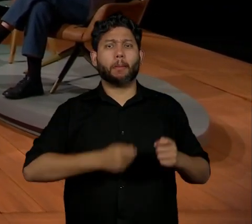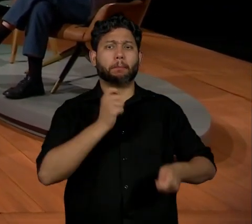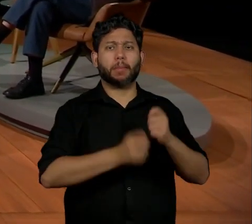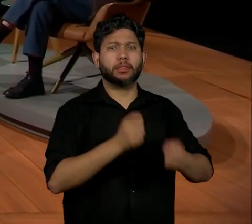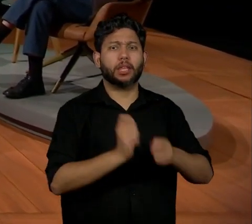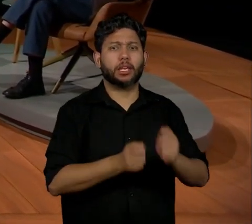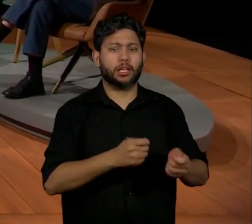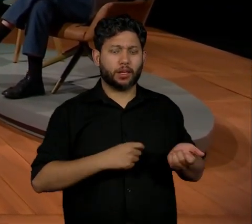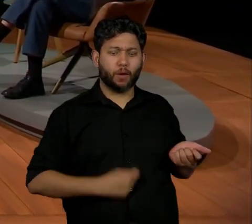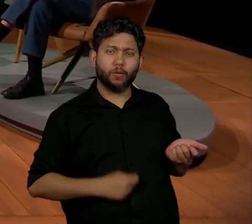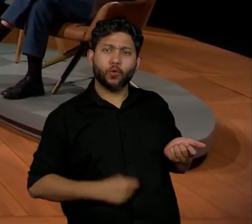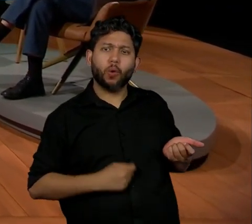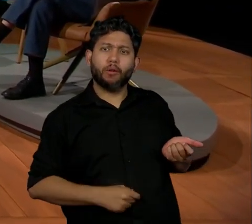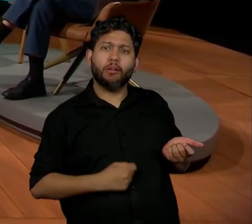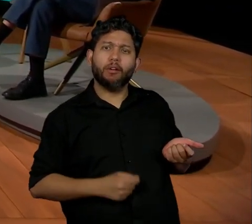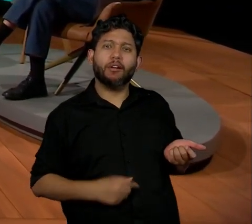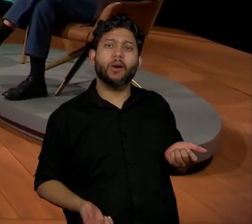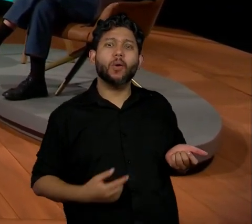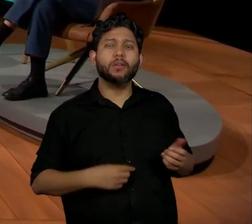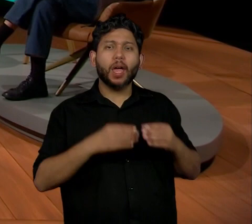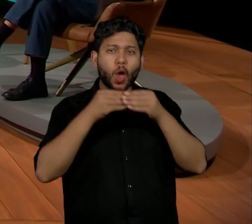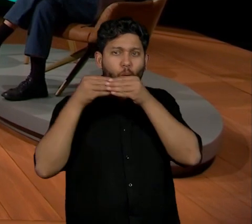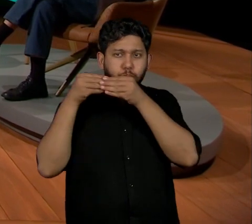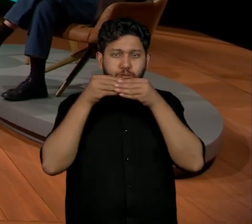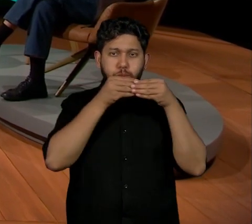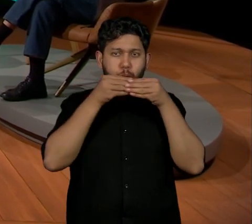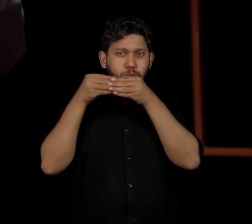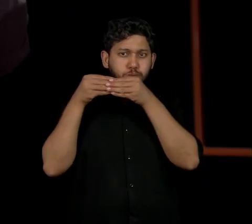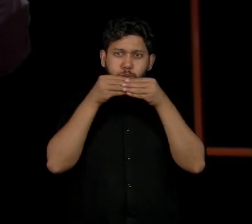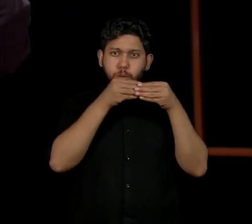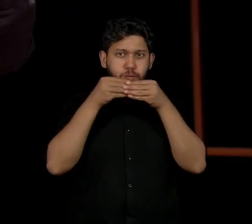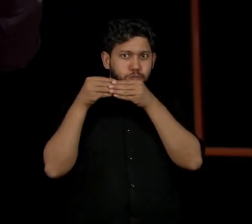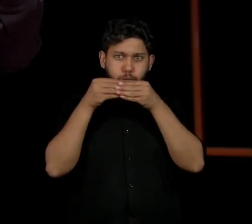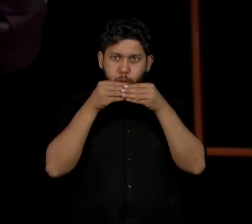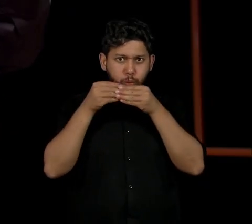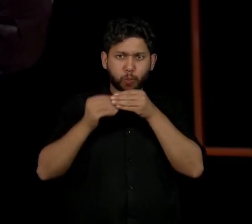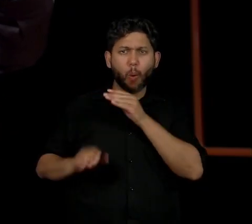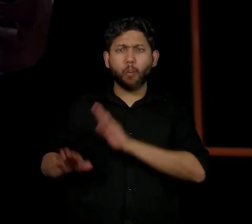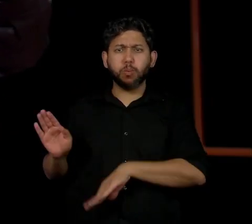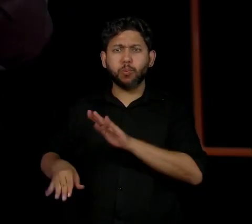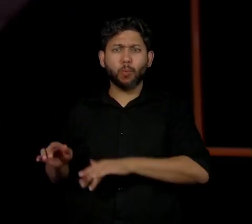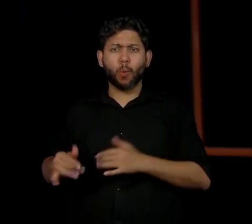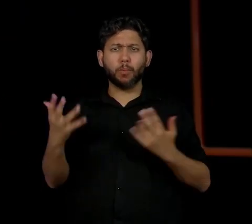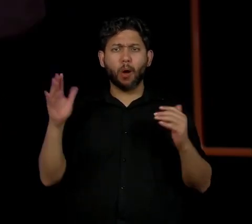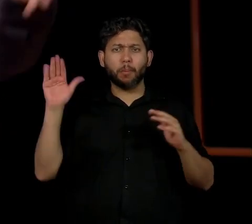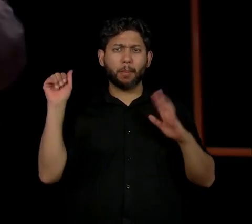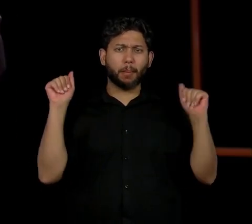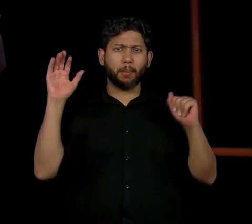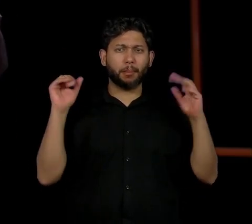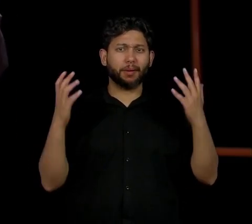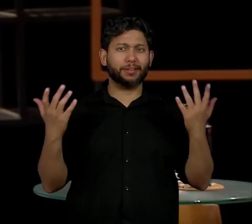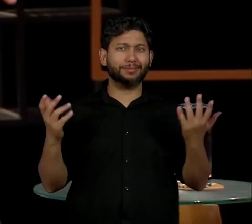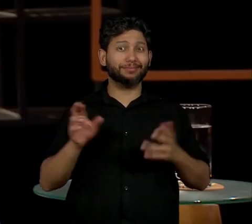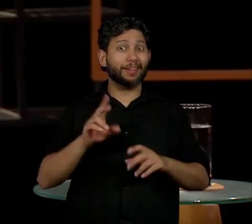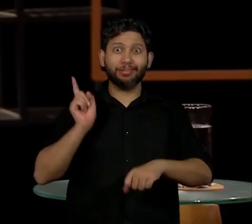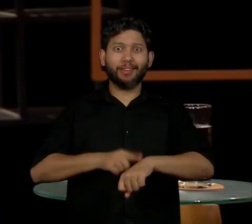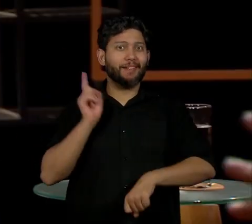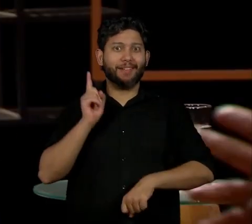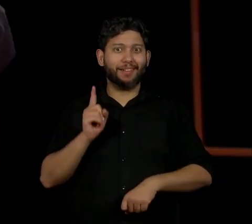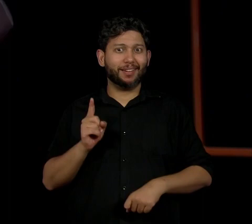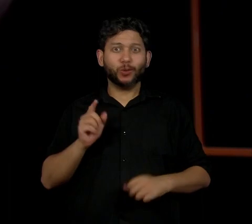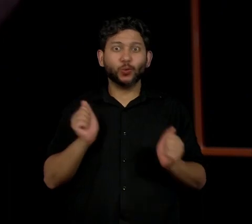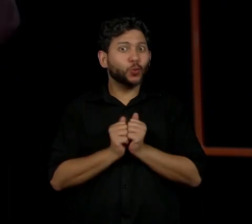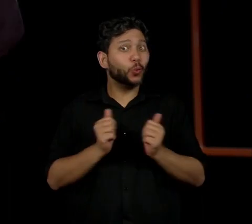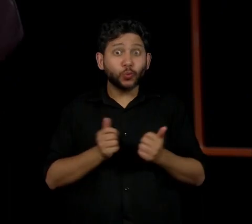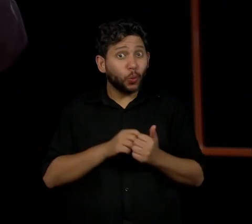bateria, violão, tocava gaita de boca, instrumentos de percussão nas mãos, tudo ao mesmo tempo. Simultâneo ali. Tudo